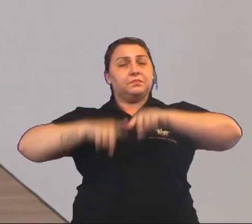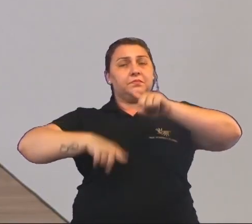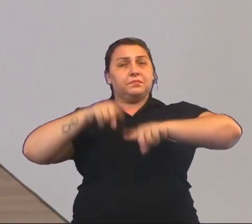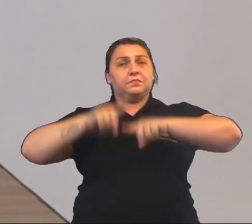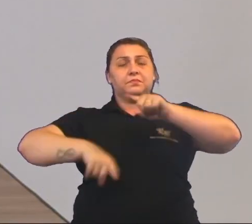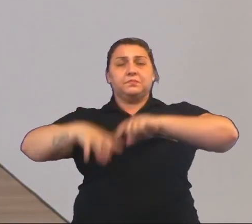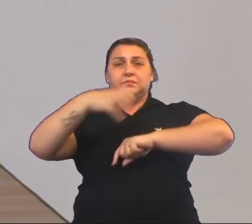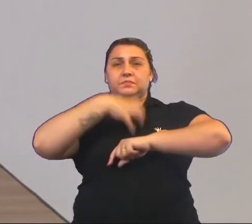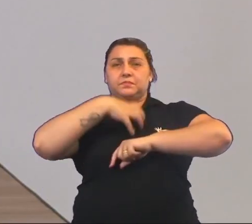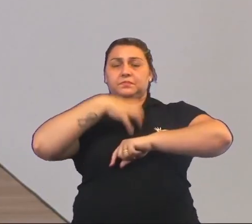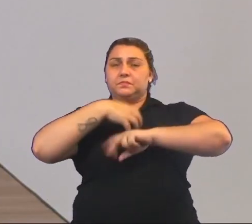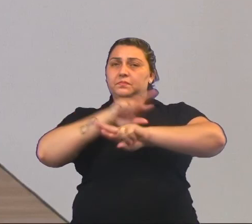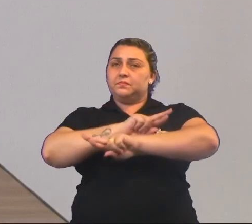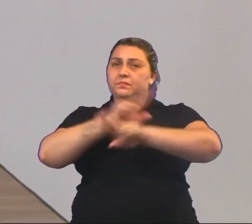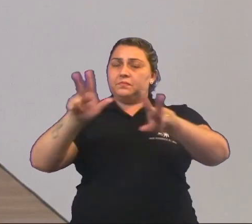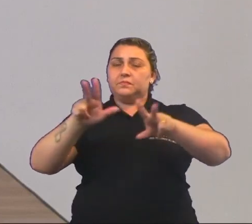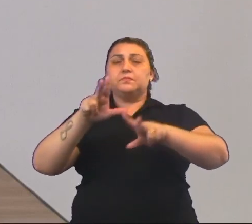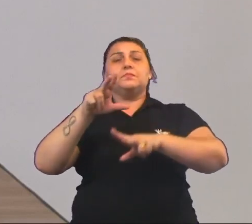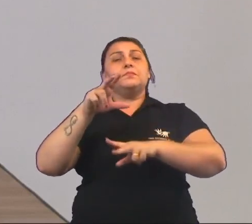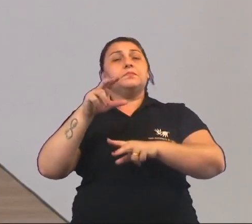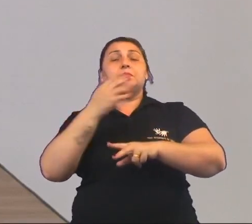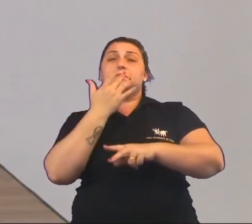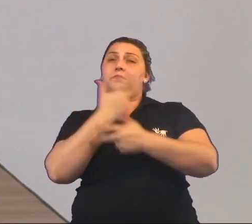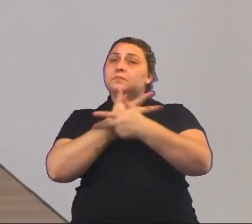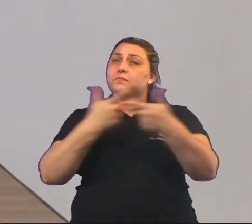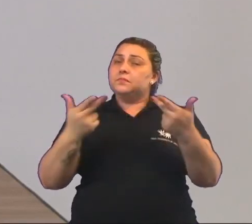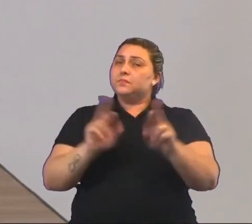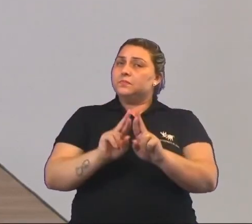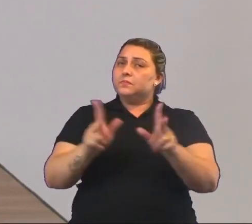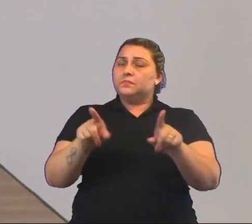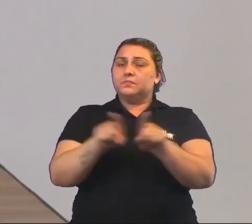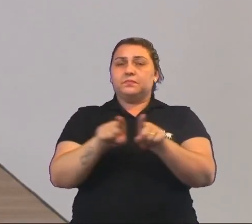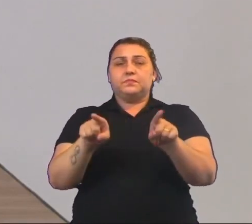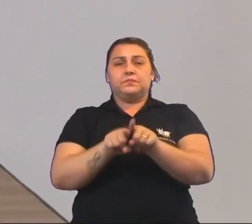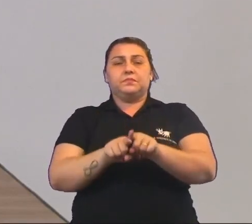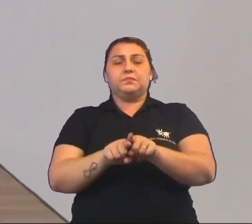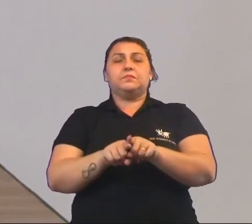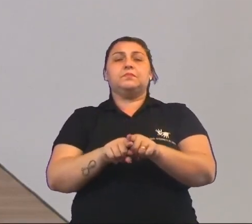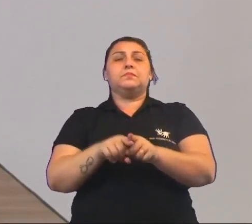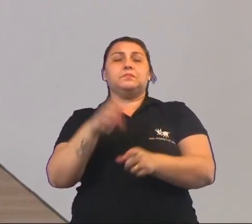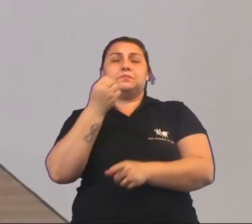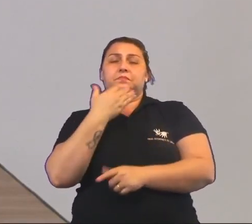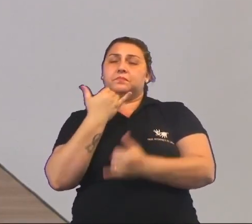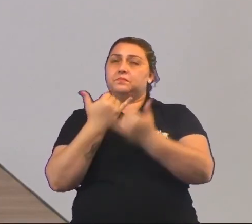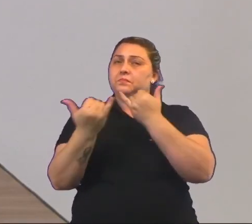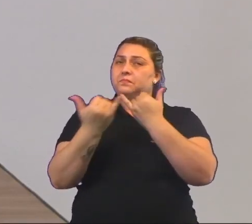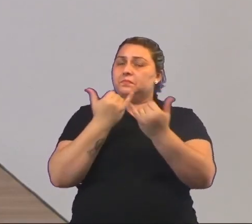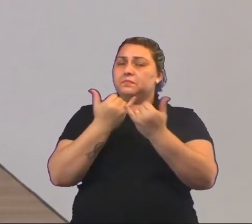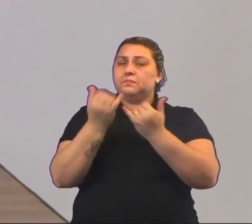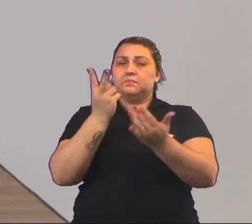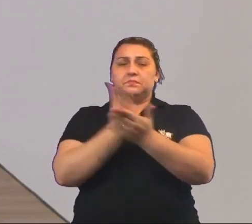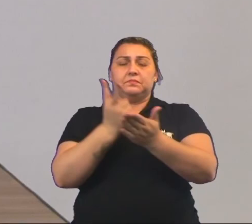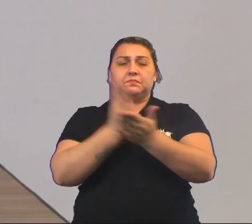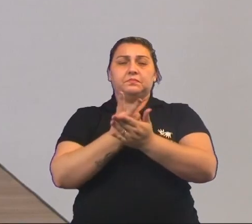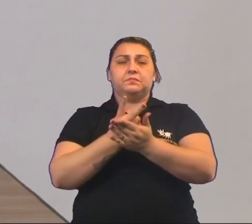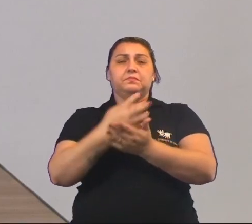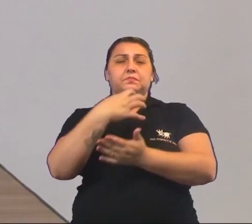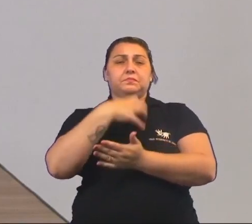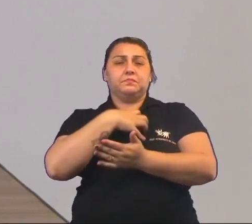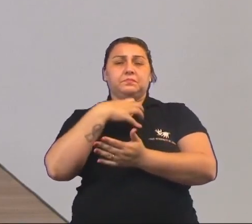têm formas diferentes, que têm cores diferentes e que eles são bem parecidos com o mesmo formato